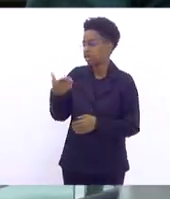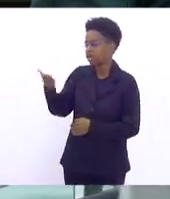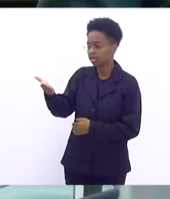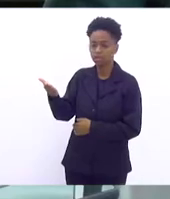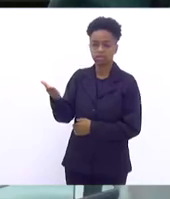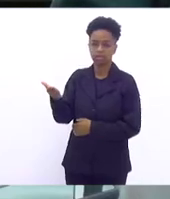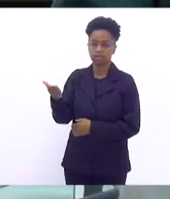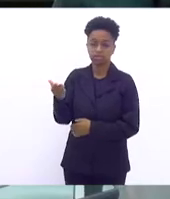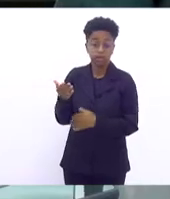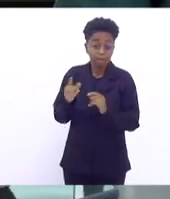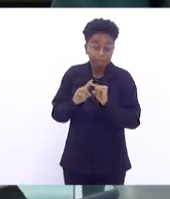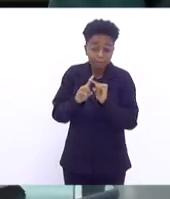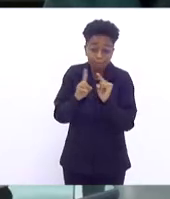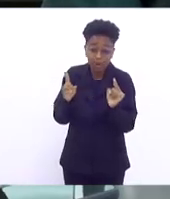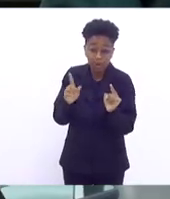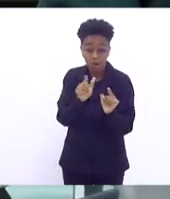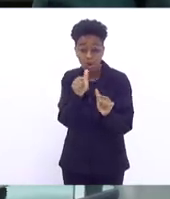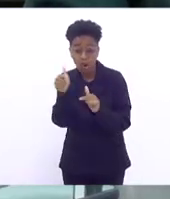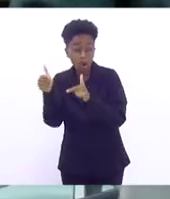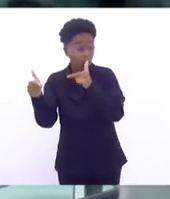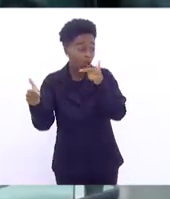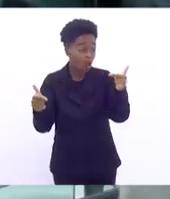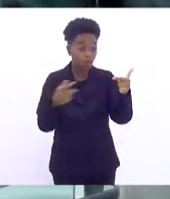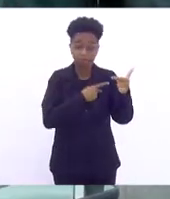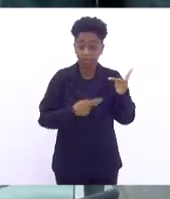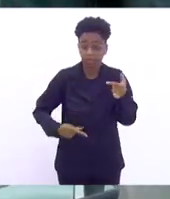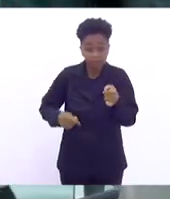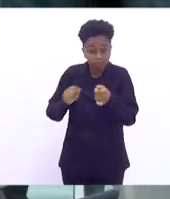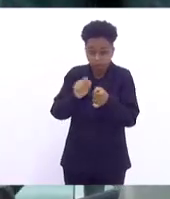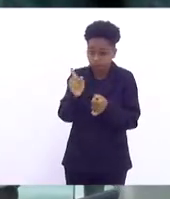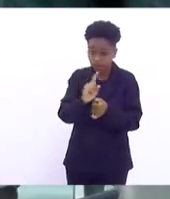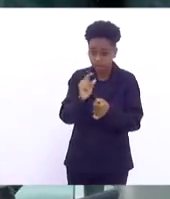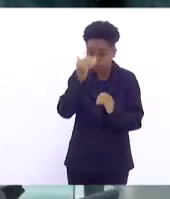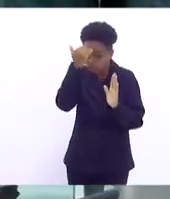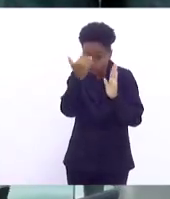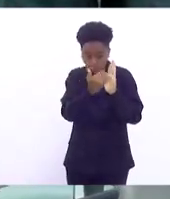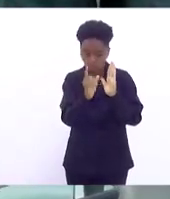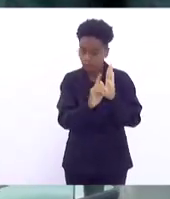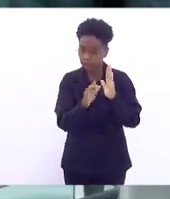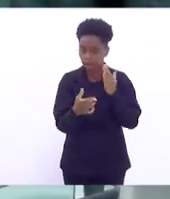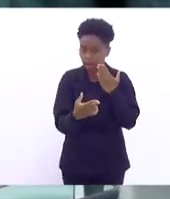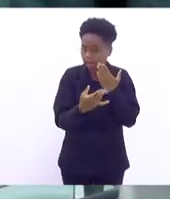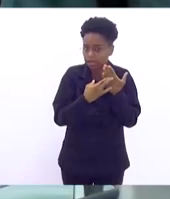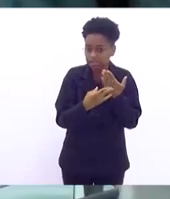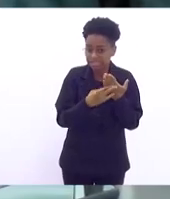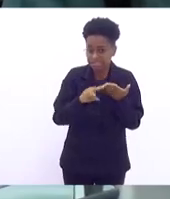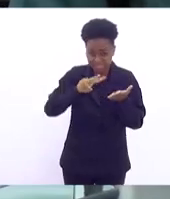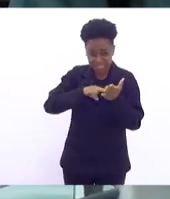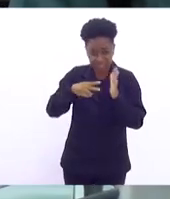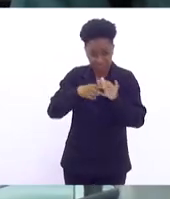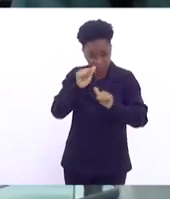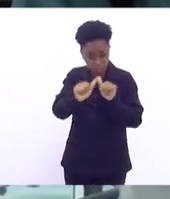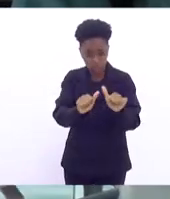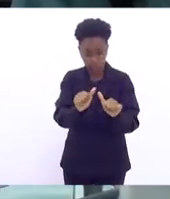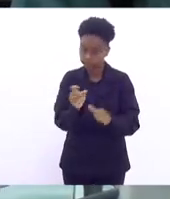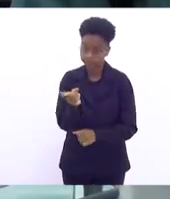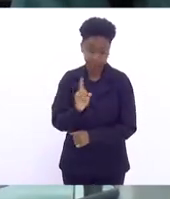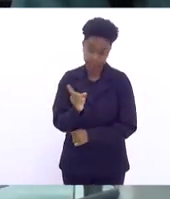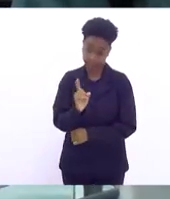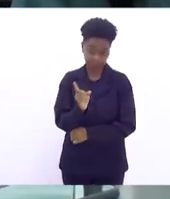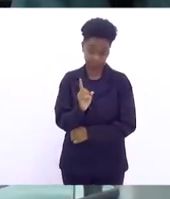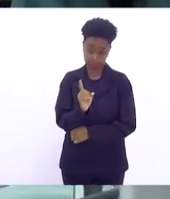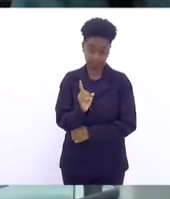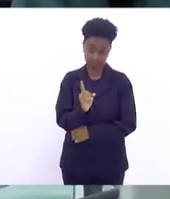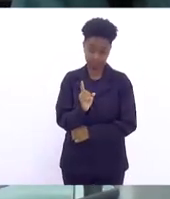o fato de outros presidentes não terem cumprido o Regimento internou o Regimento Interno